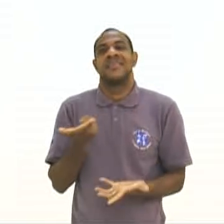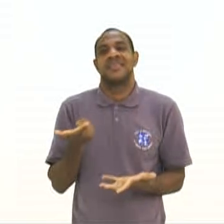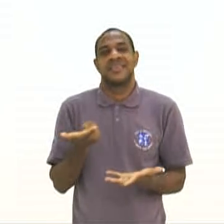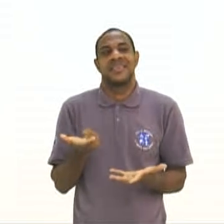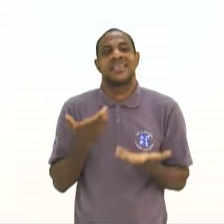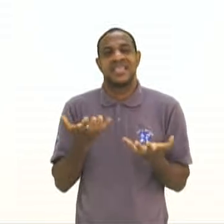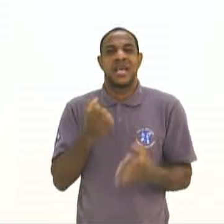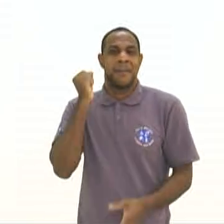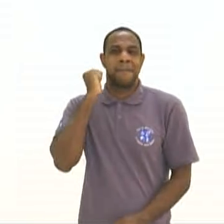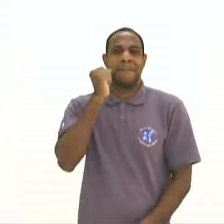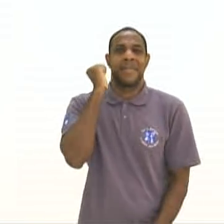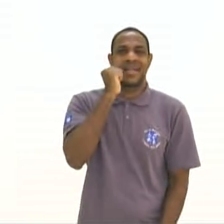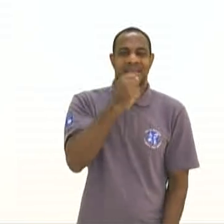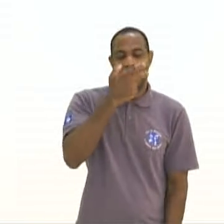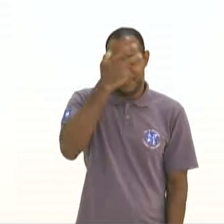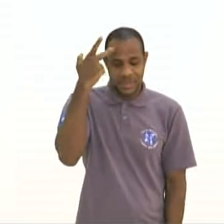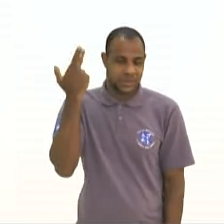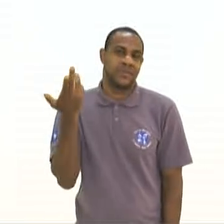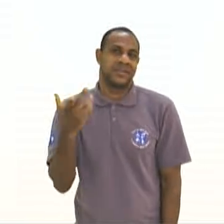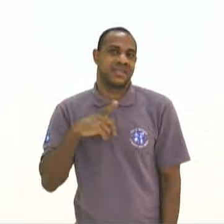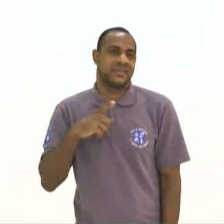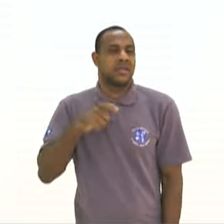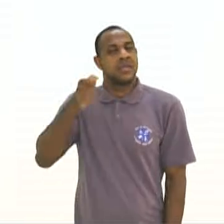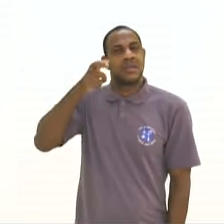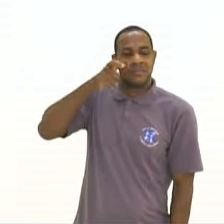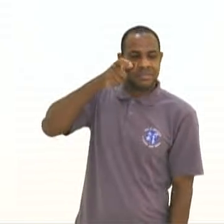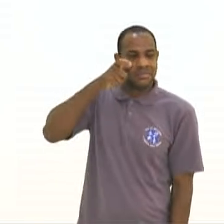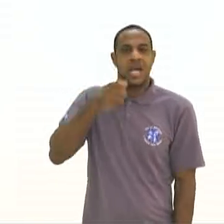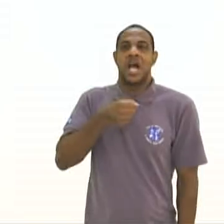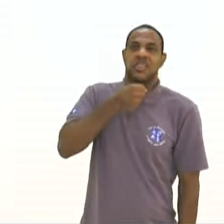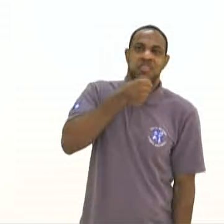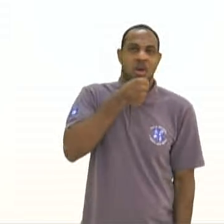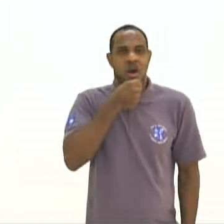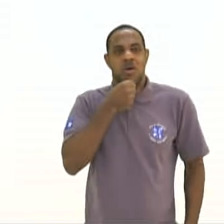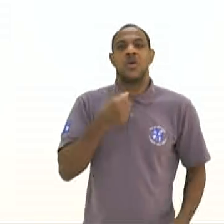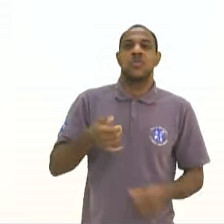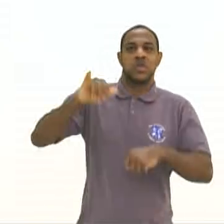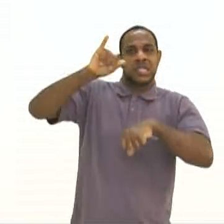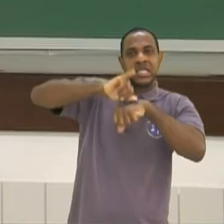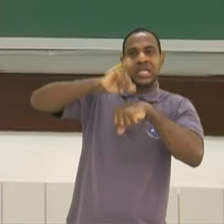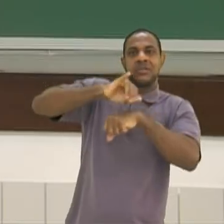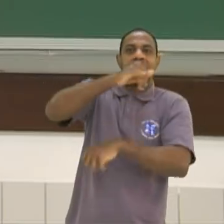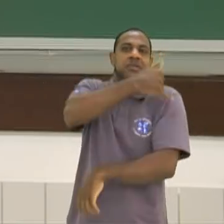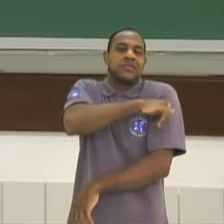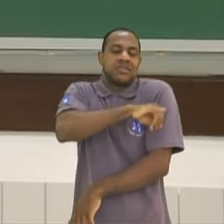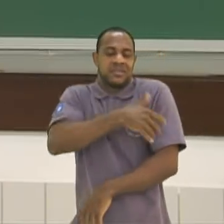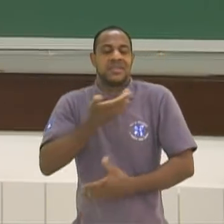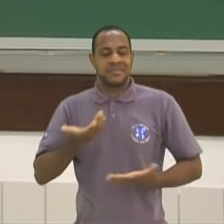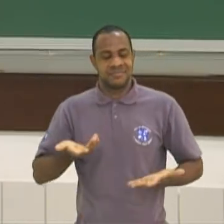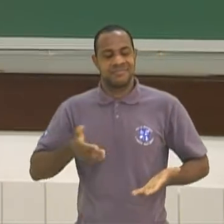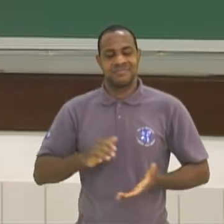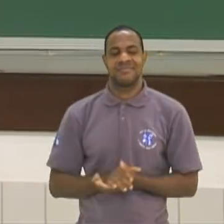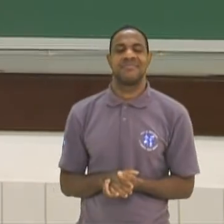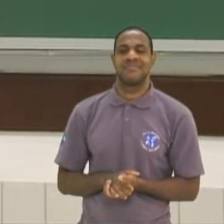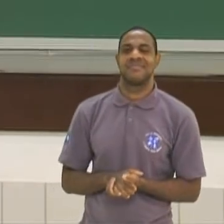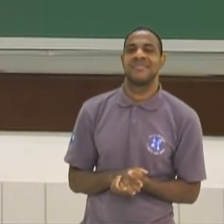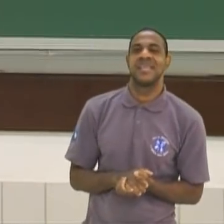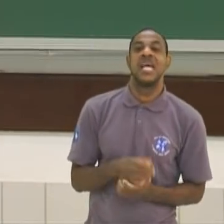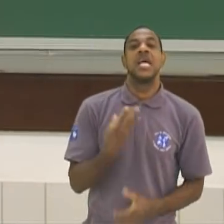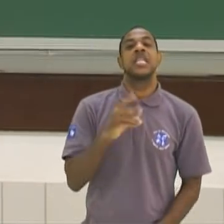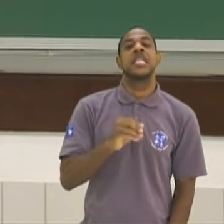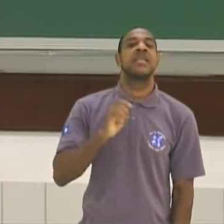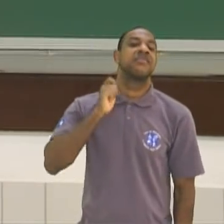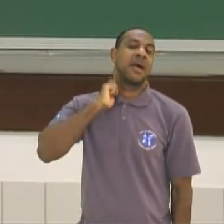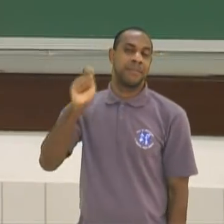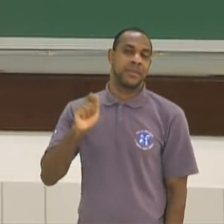e matar centenas de pessoas que assistiam a um show no Rio Centro, um centro de exposições do Rio de Janeiro, em 30 de abril